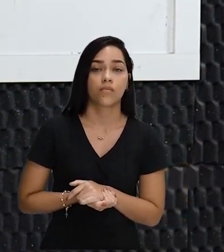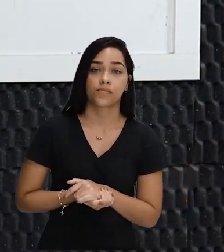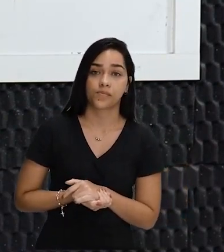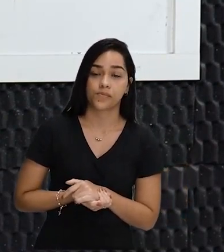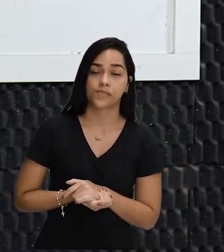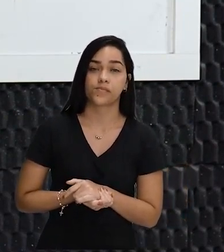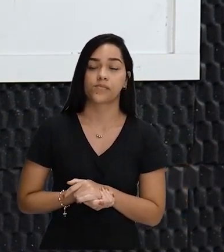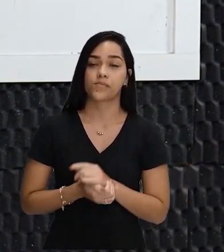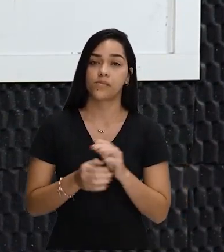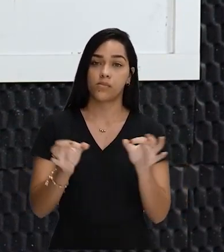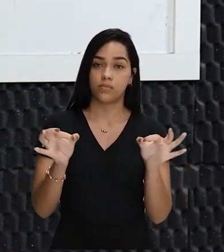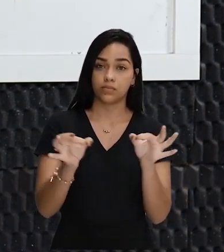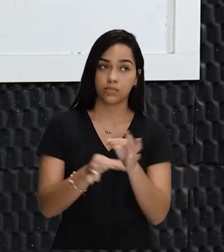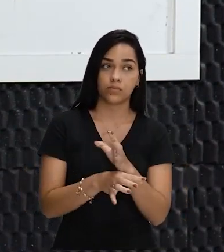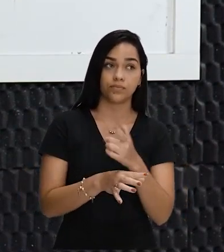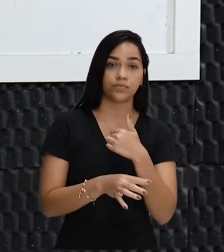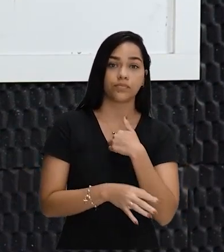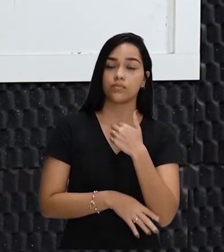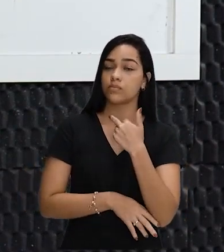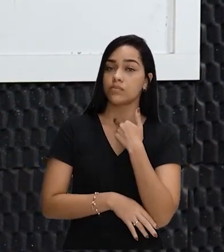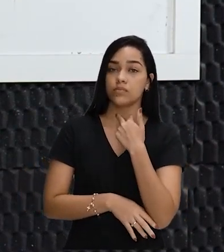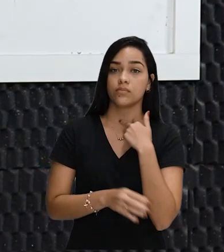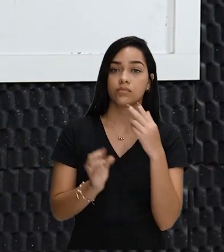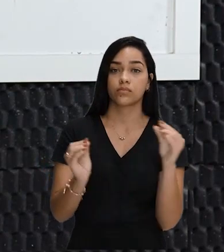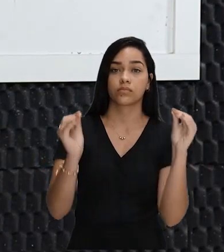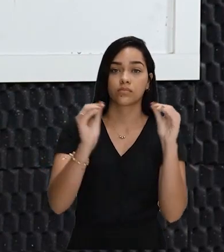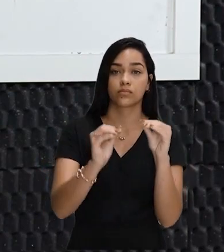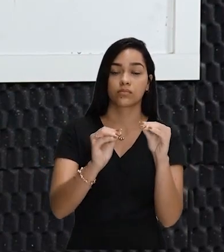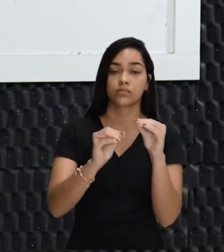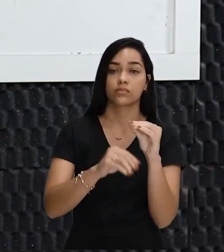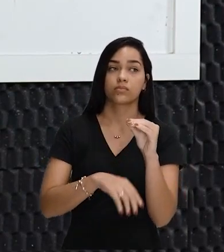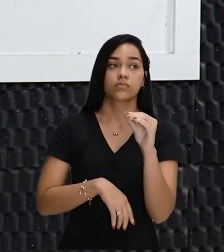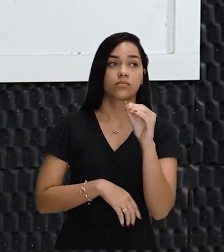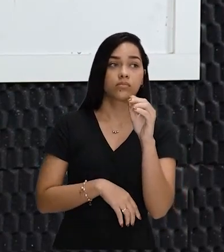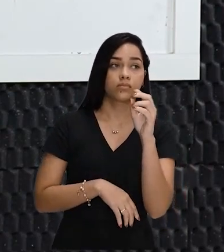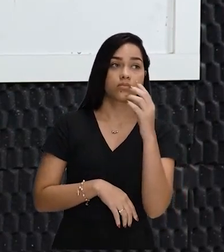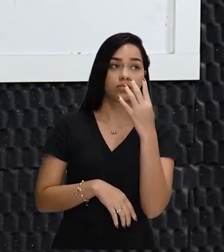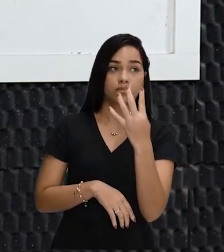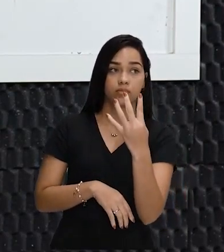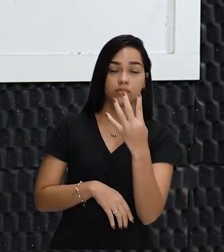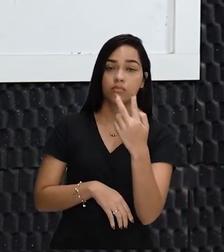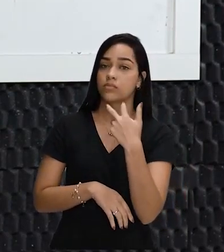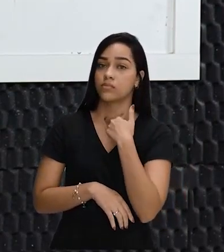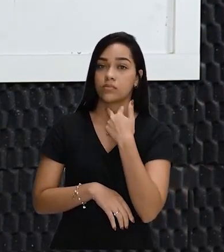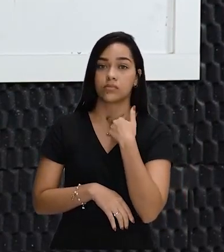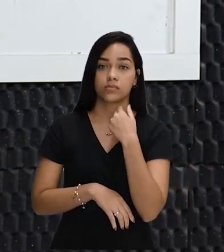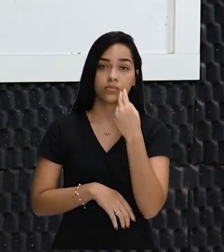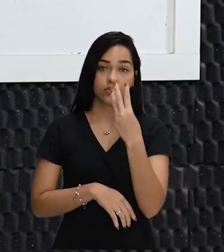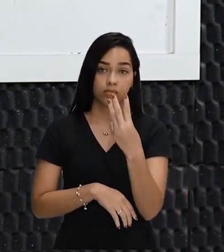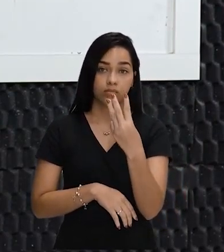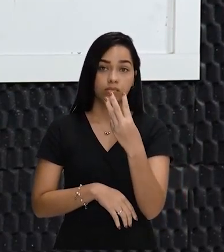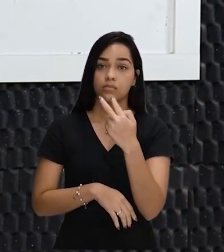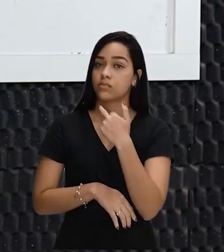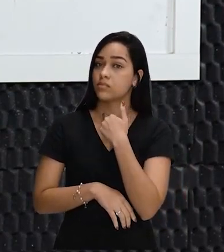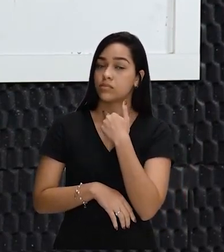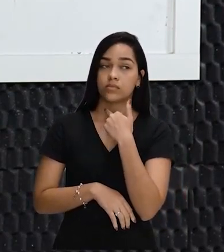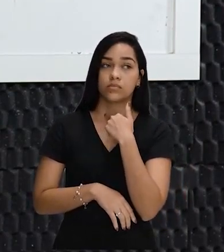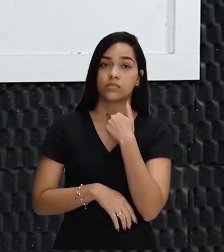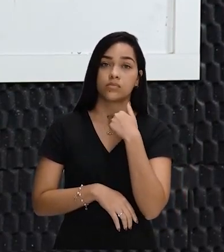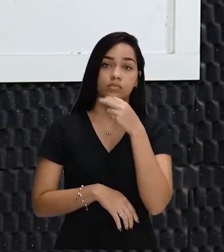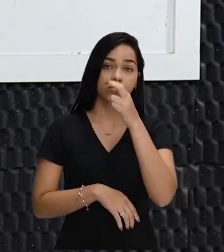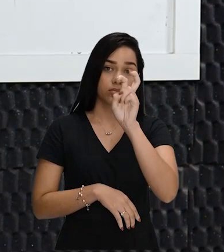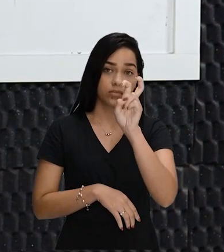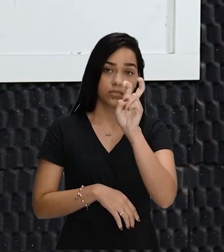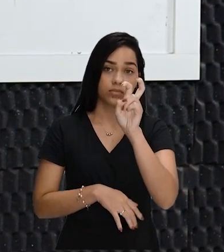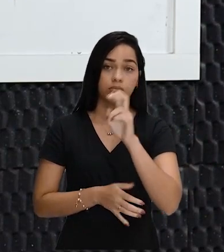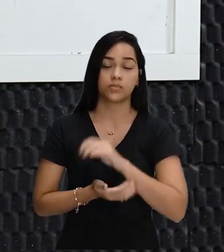e para esse último eu não posso colocar o algarismo que eu coloquei aqui eu não posso colocar o algarismo que eu coloquei aqui e